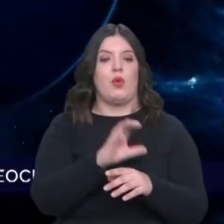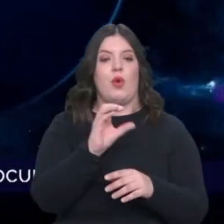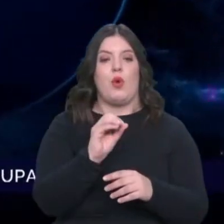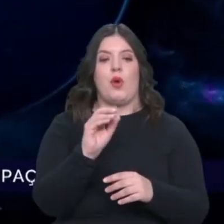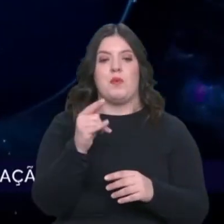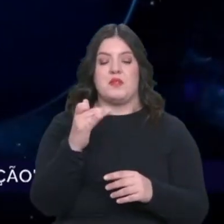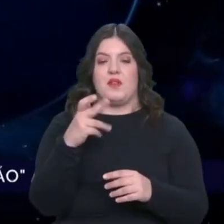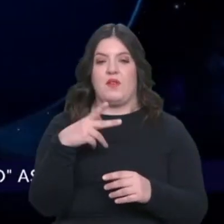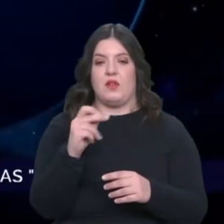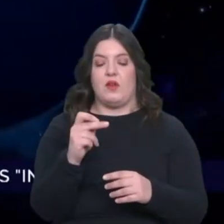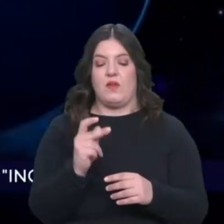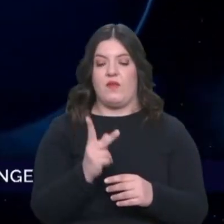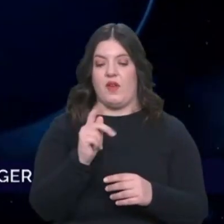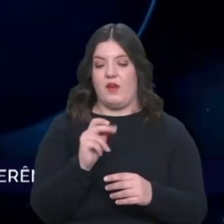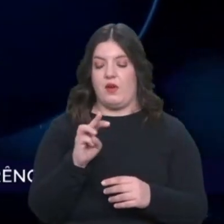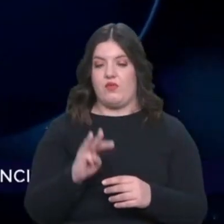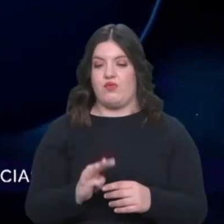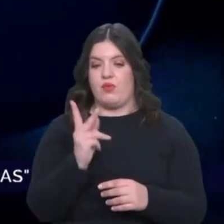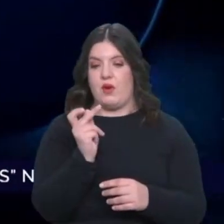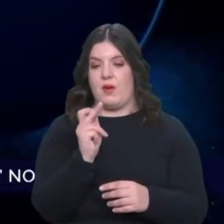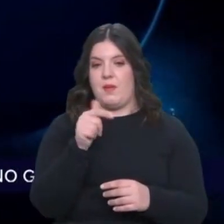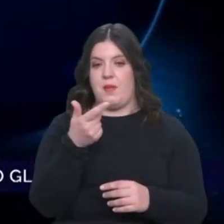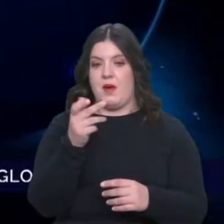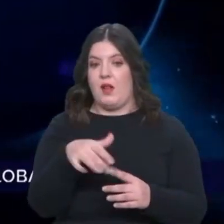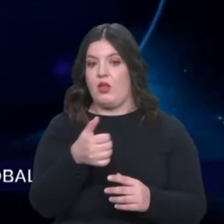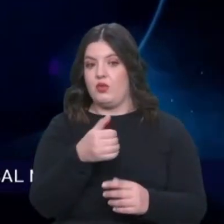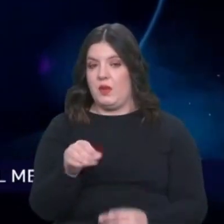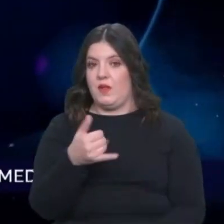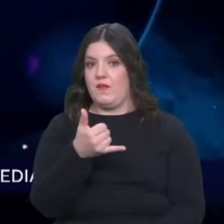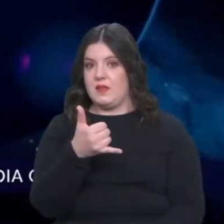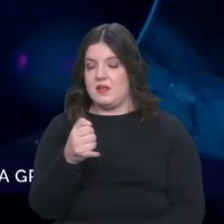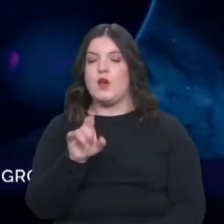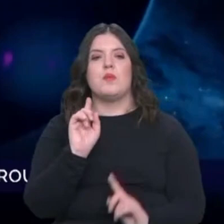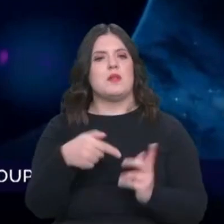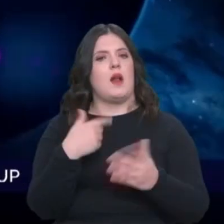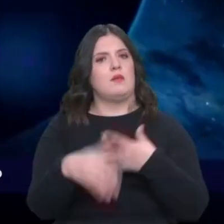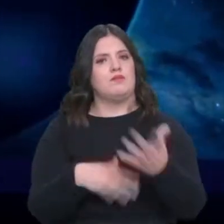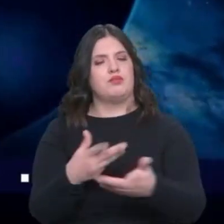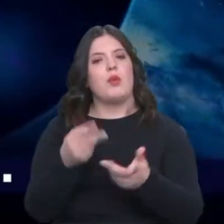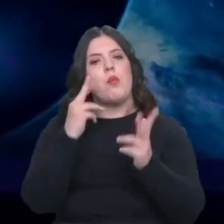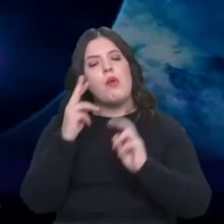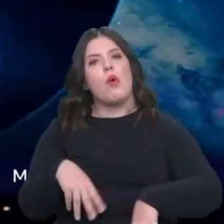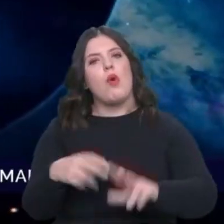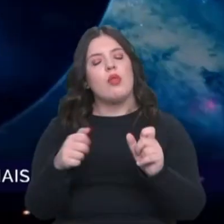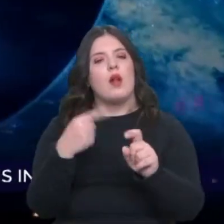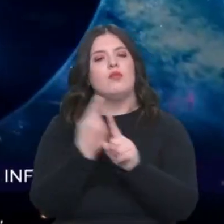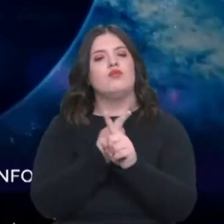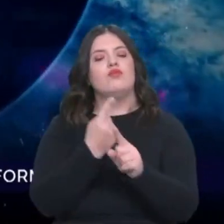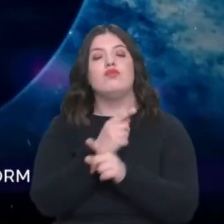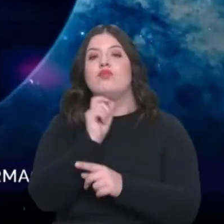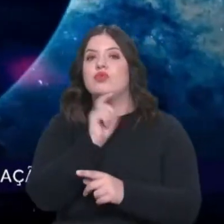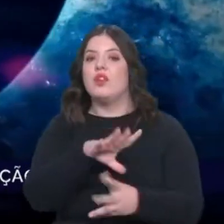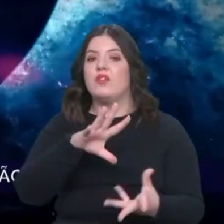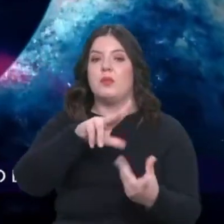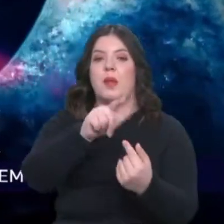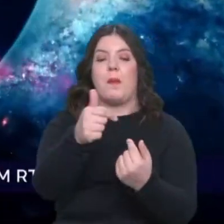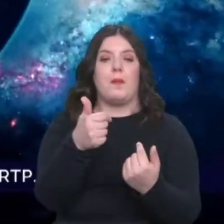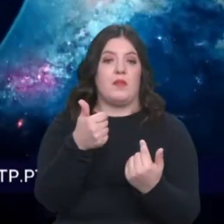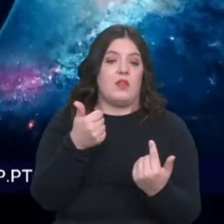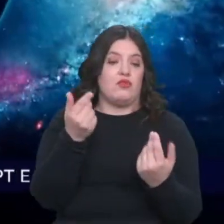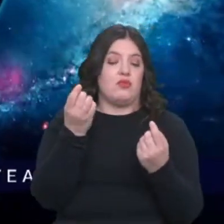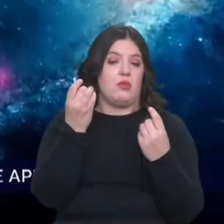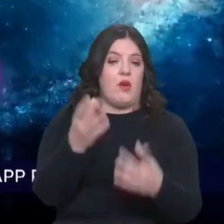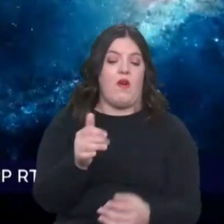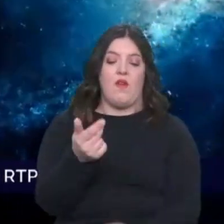Rubin, que em 2025 poderá começar as suas operações, para então encontrar estes eventuais planetas vagabundos que, a